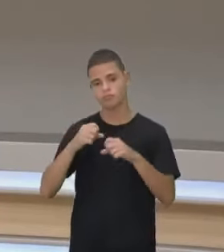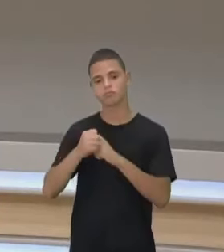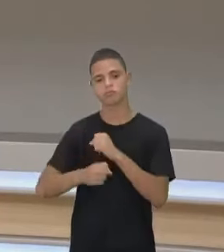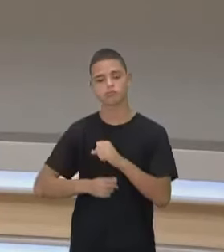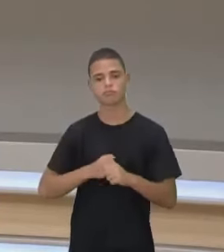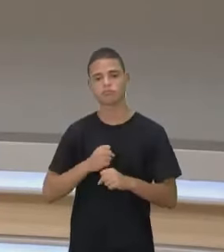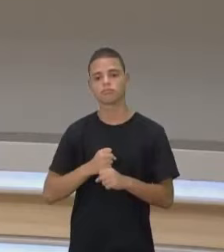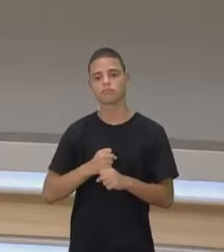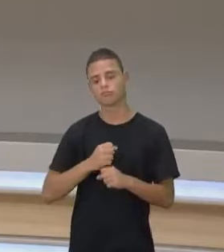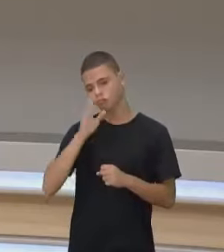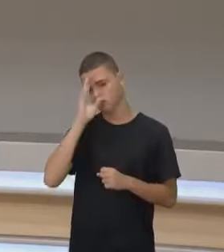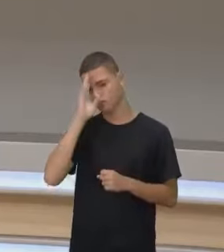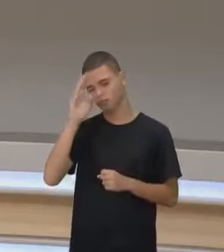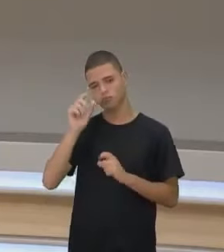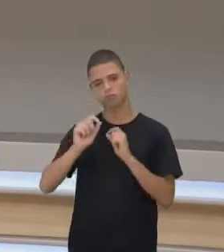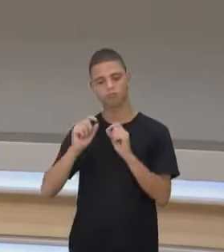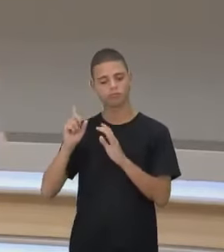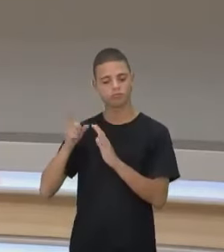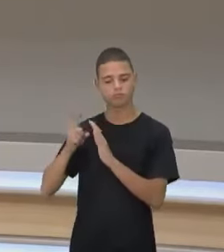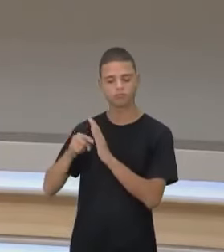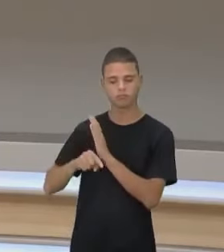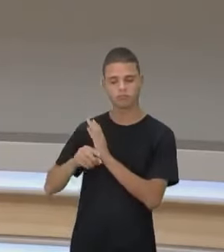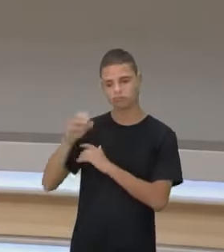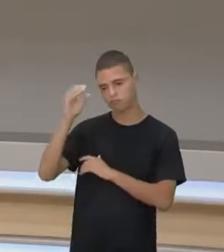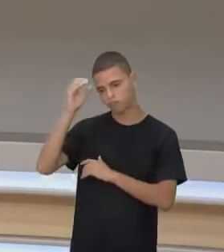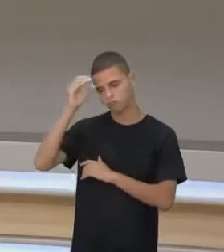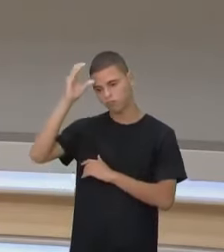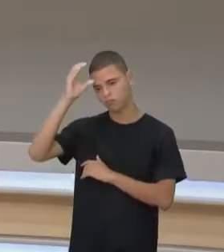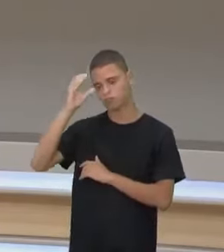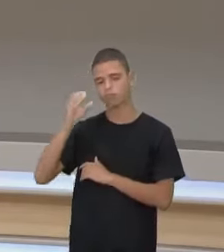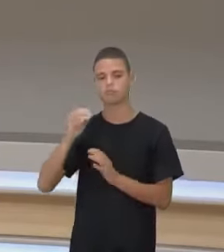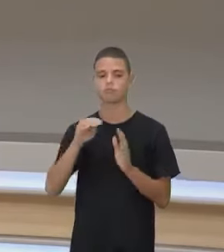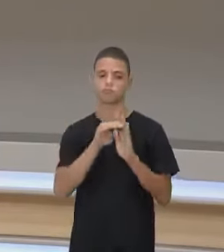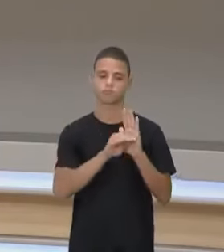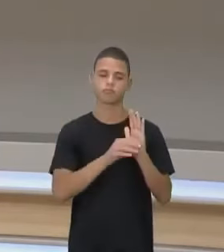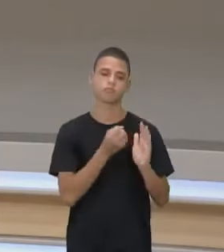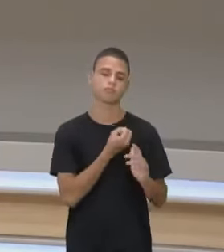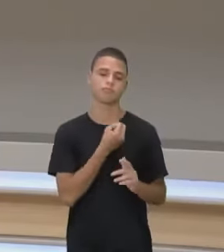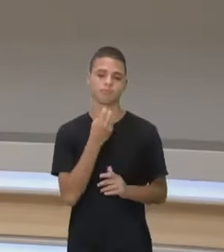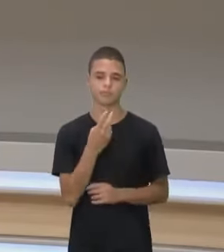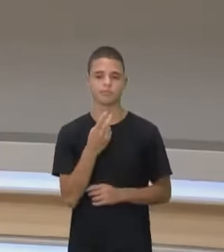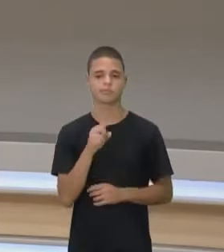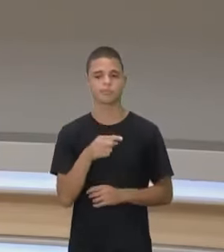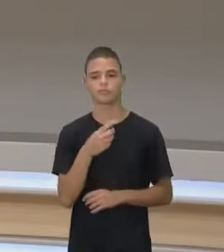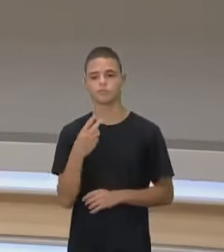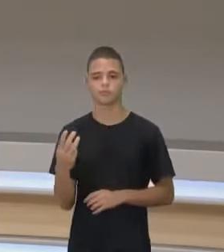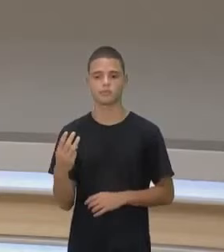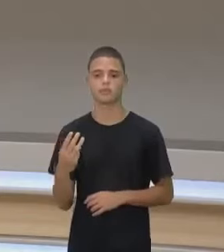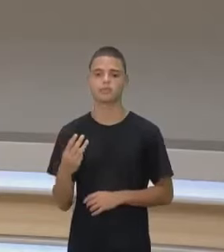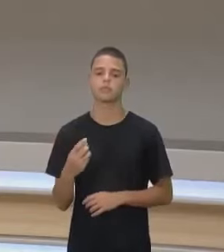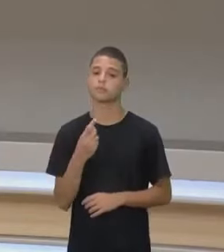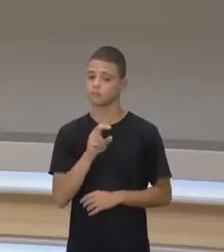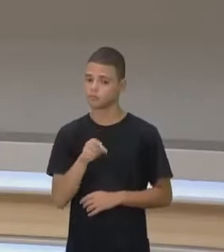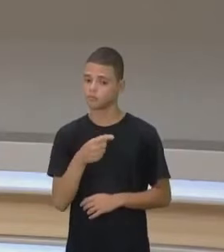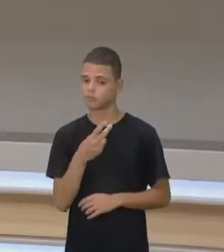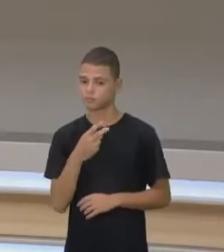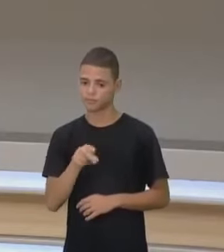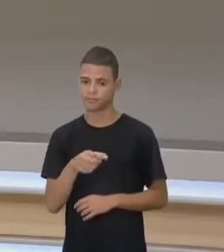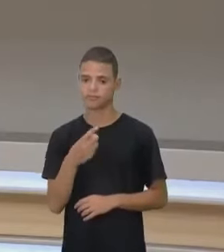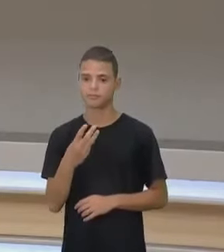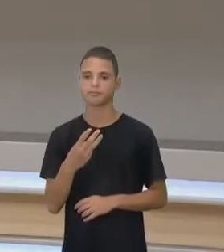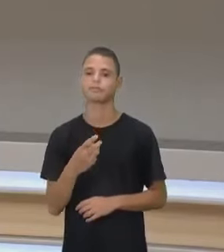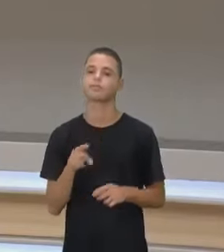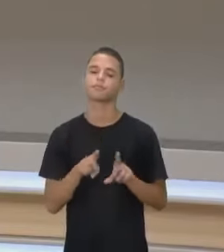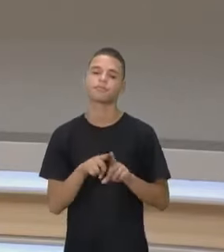especificamente, é aprofundar um pouco do conhecimento da trilha 1, 2 e 3. Né? A gente está pegando um pouquinho de tudo aquilo